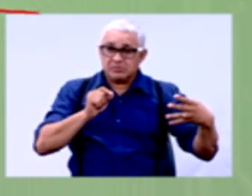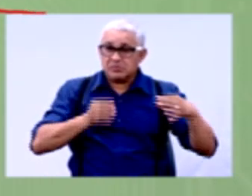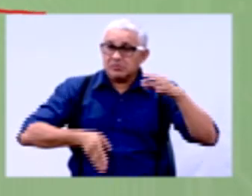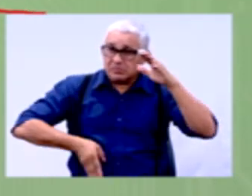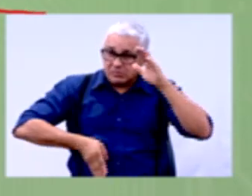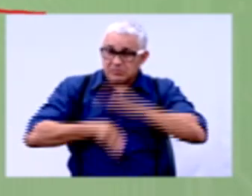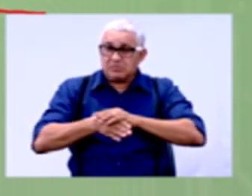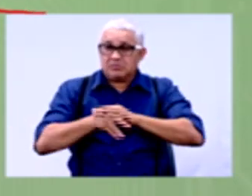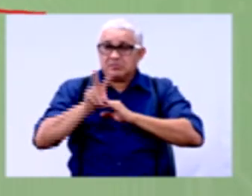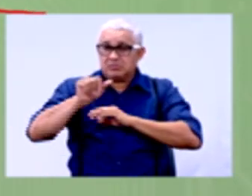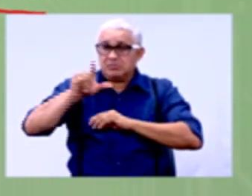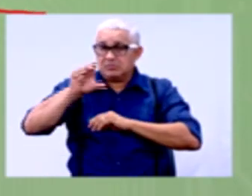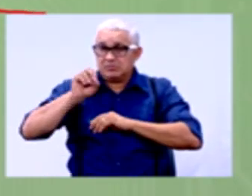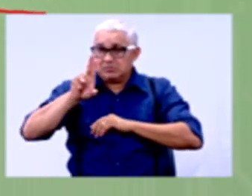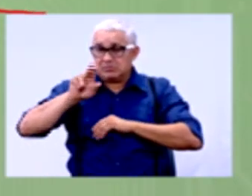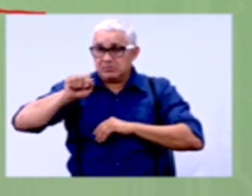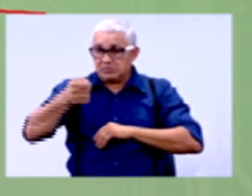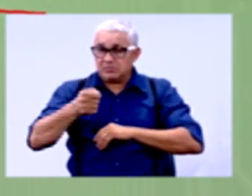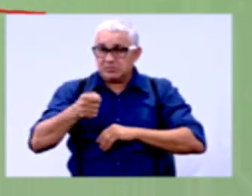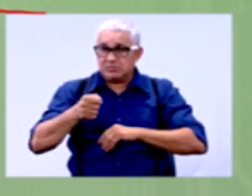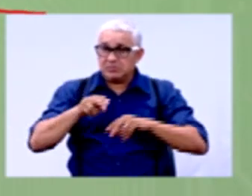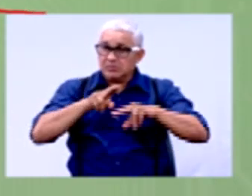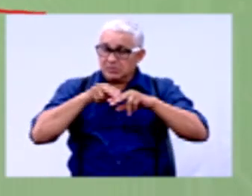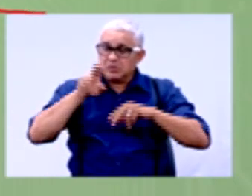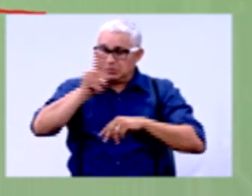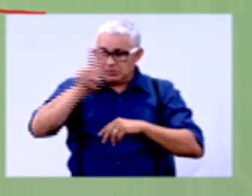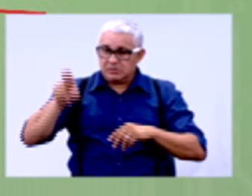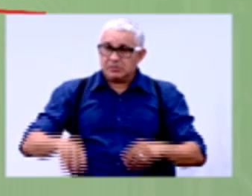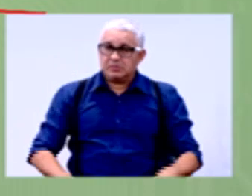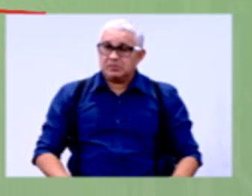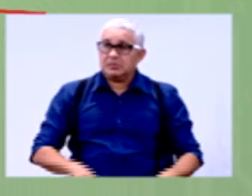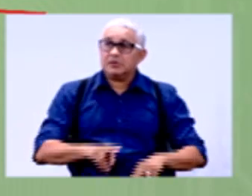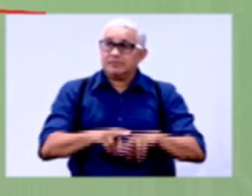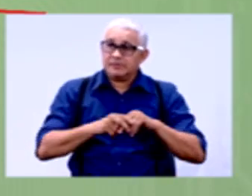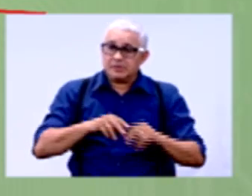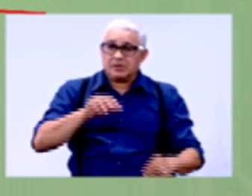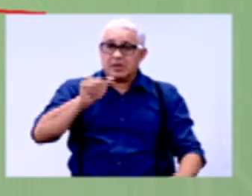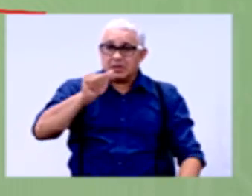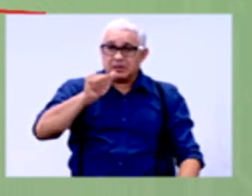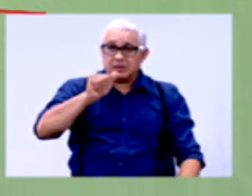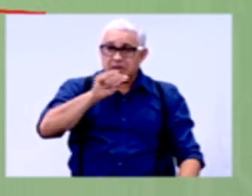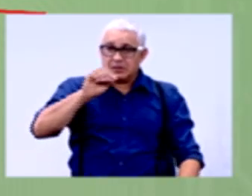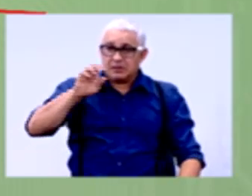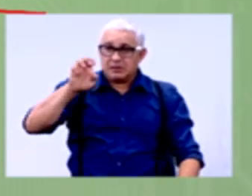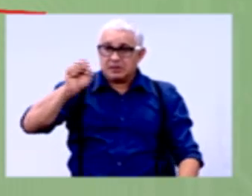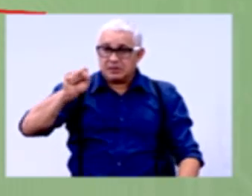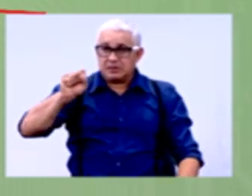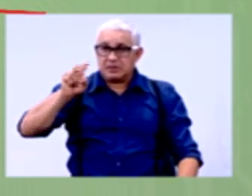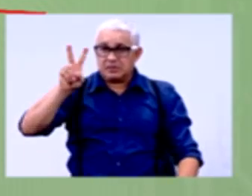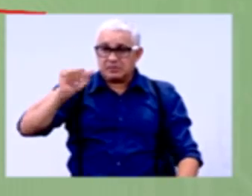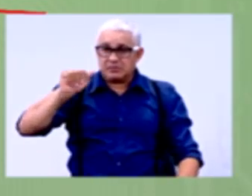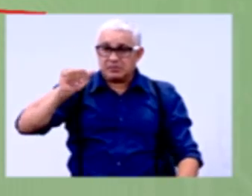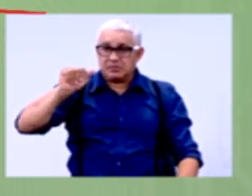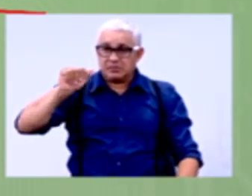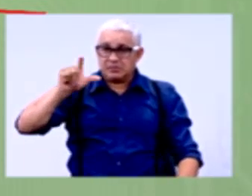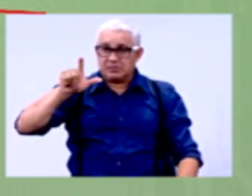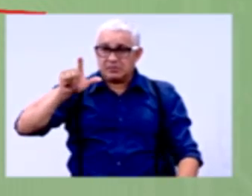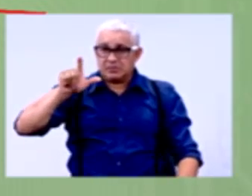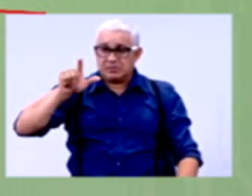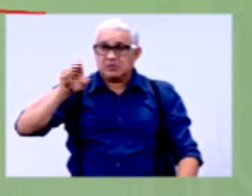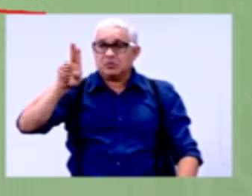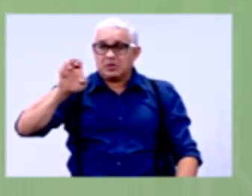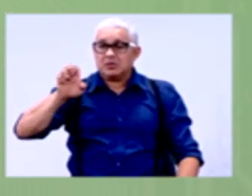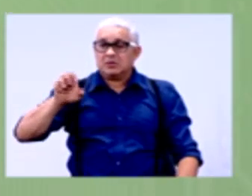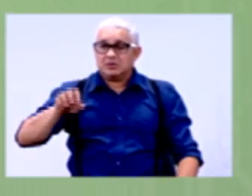valor da chave pelo nome. Então, através do access value, a gente diz qual é a chave, certo? E ela informa para a gente